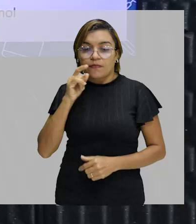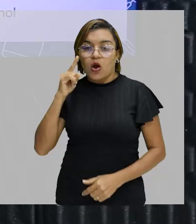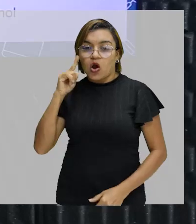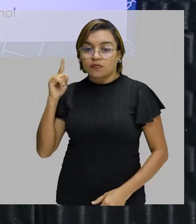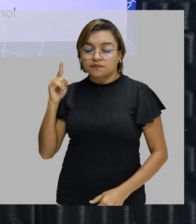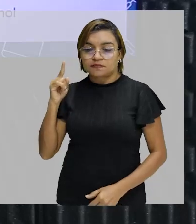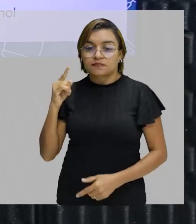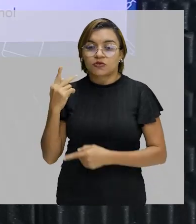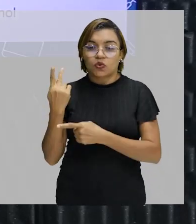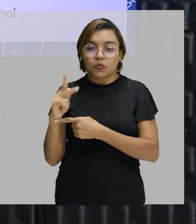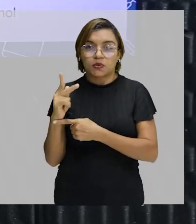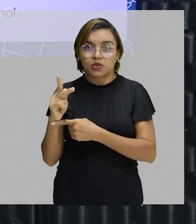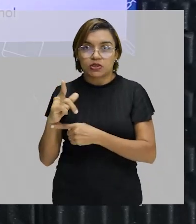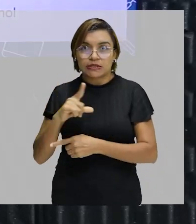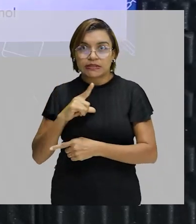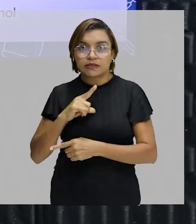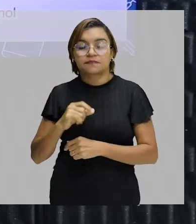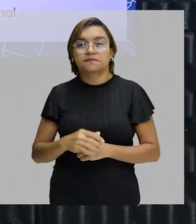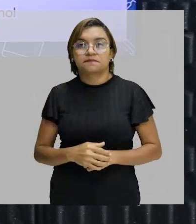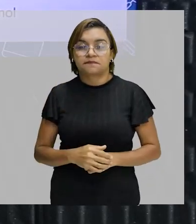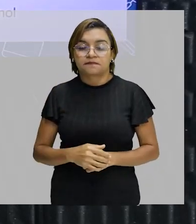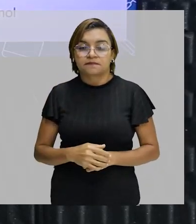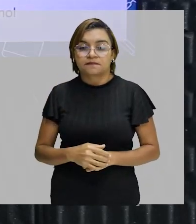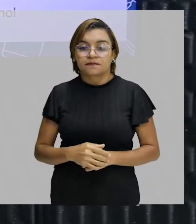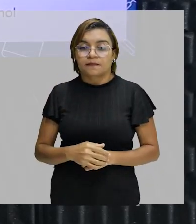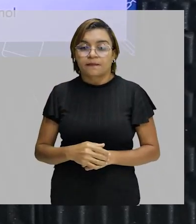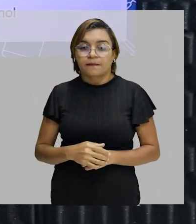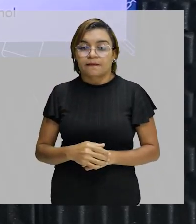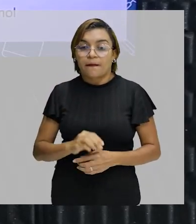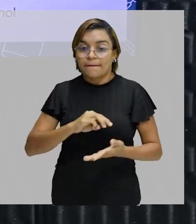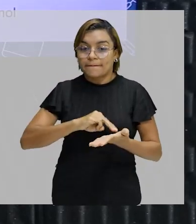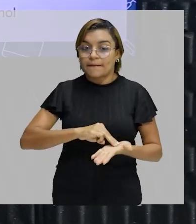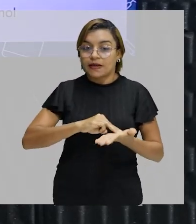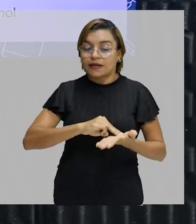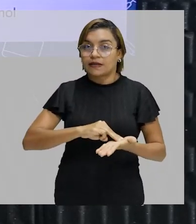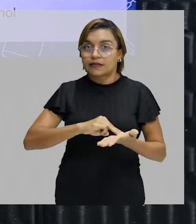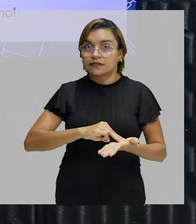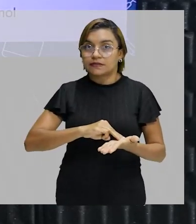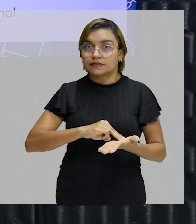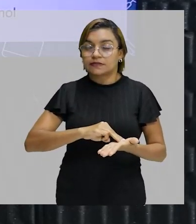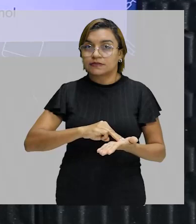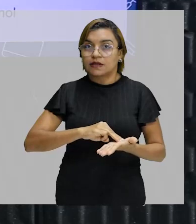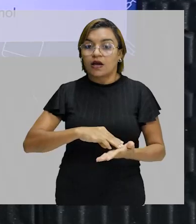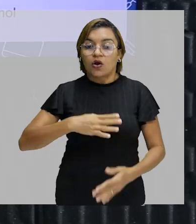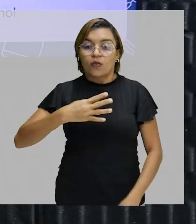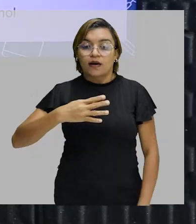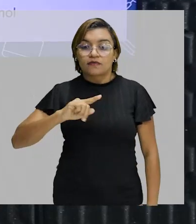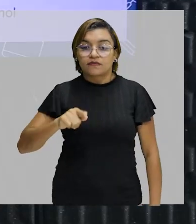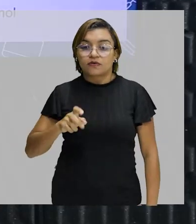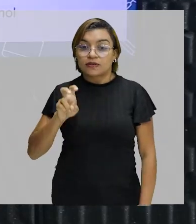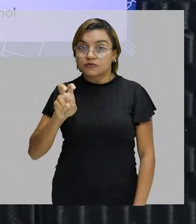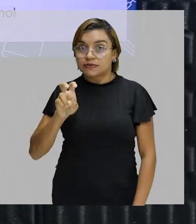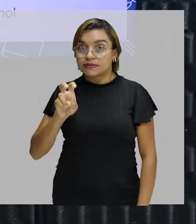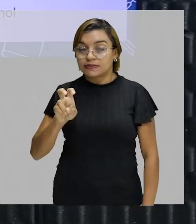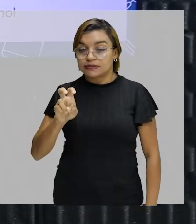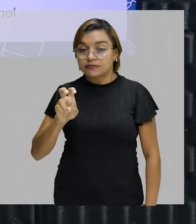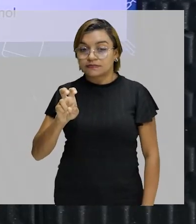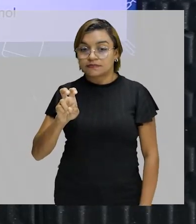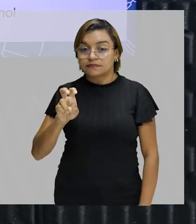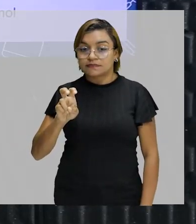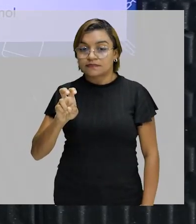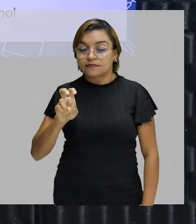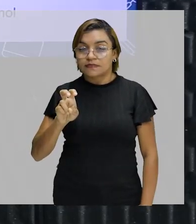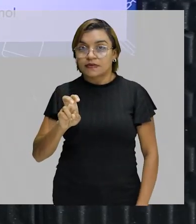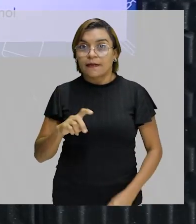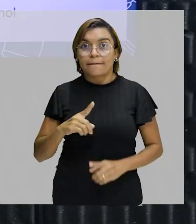anterior, nós encontramos que o hidrogênio tem massa em gramas 4,55. Qual é